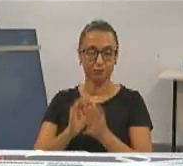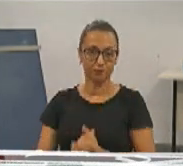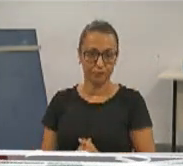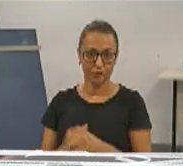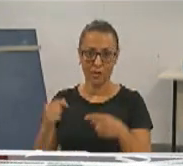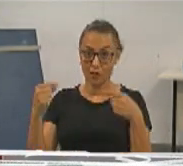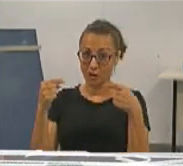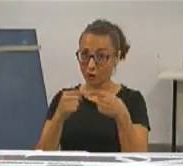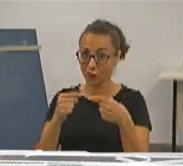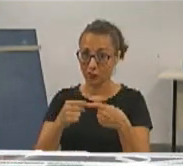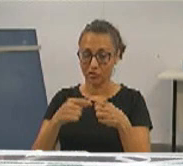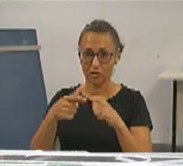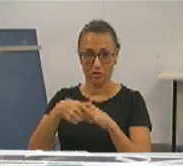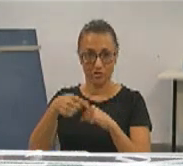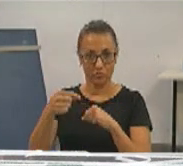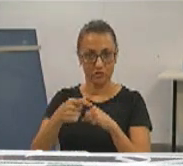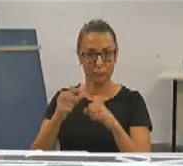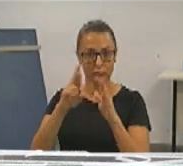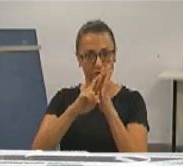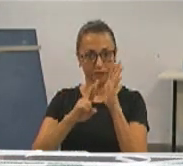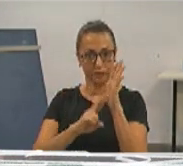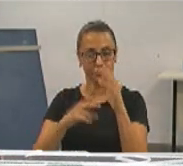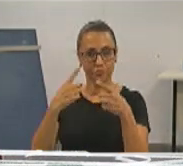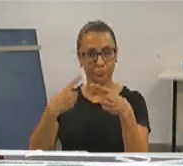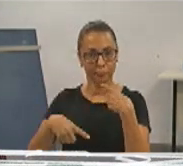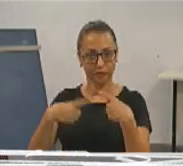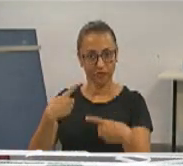artigo 3º do Regulamento de Debates,